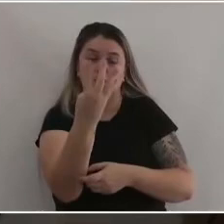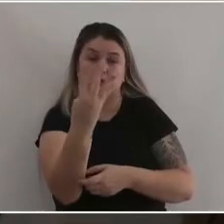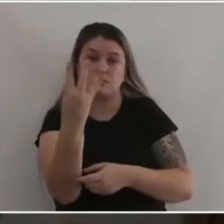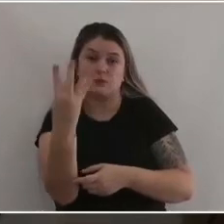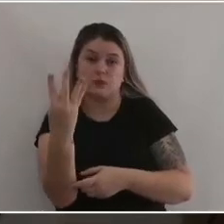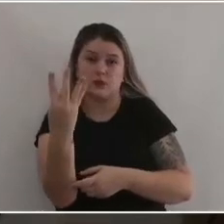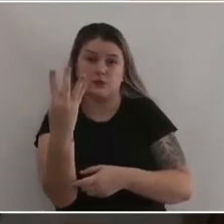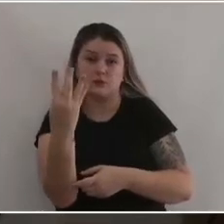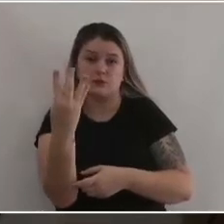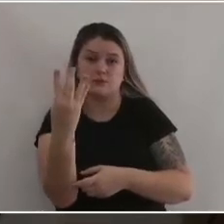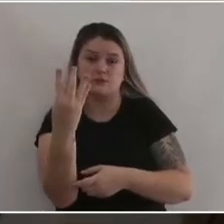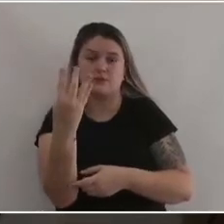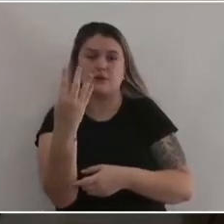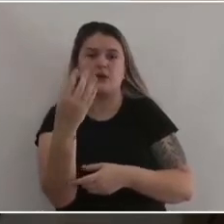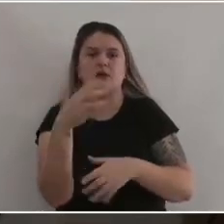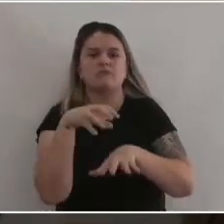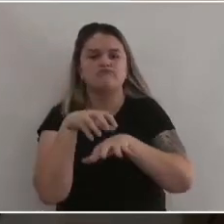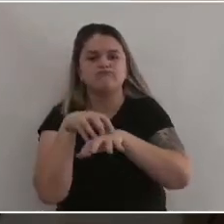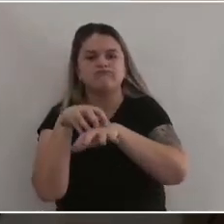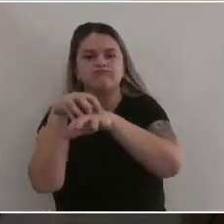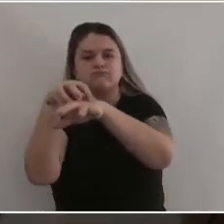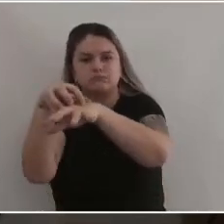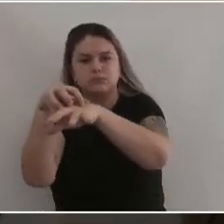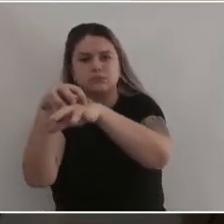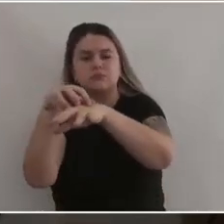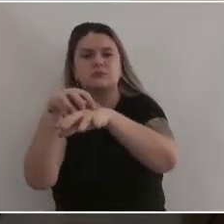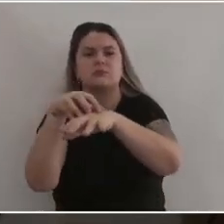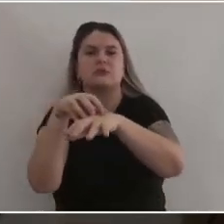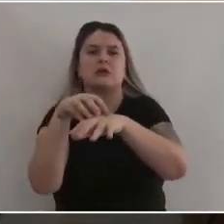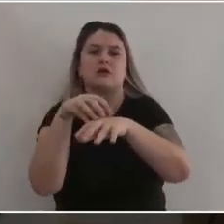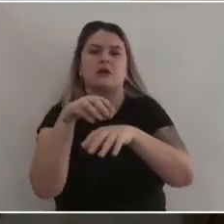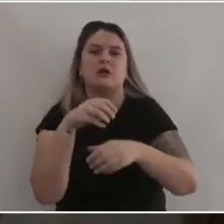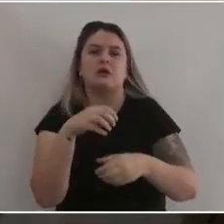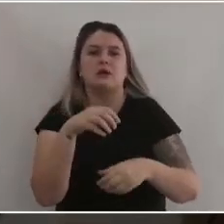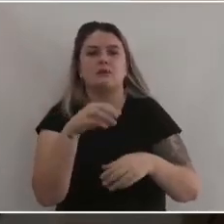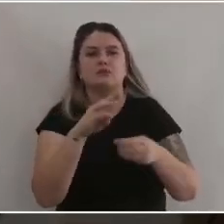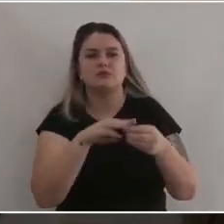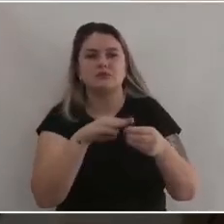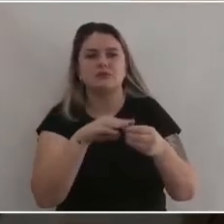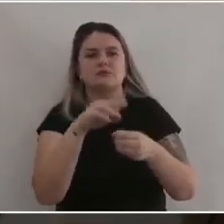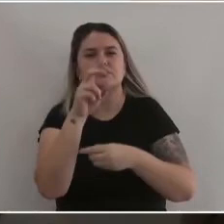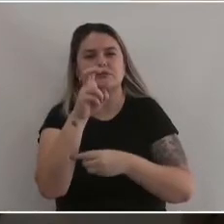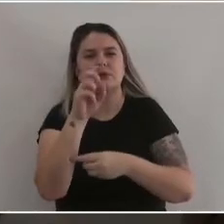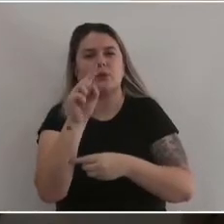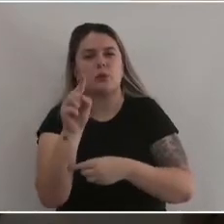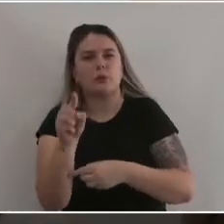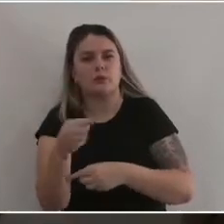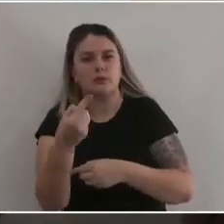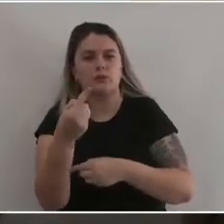11.644, transporte e remoções. Remoção de transporte municipal,